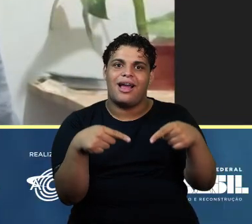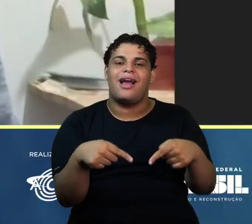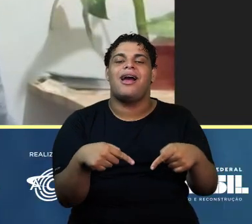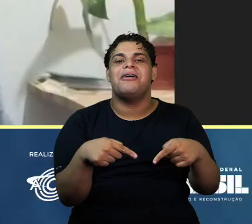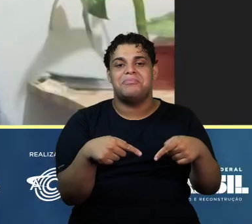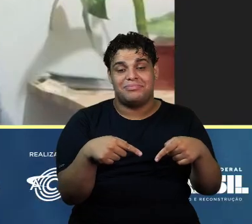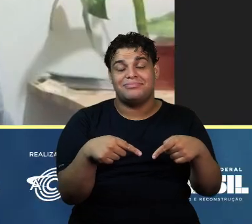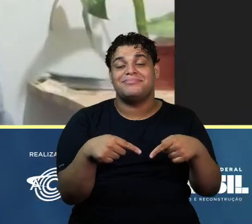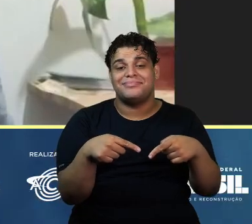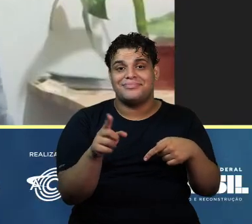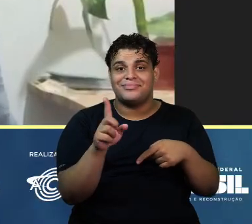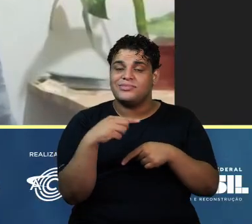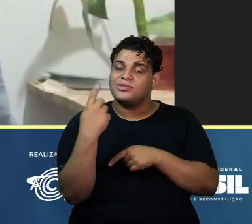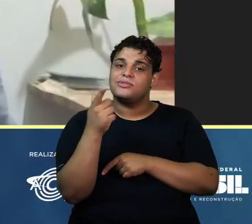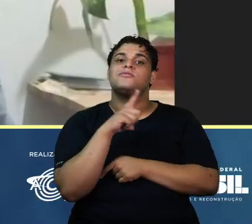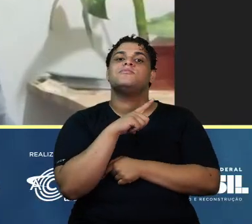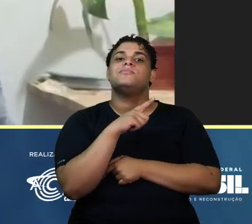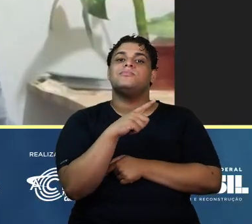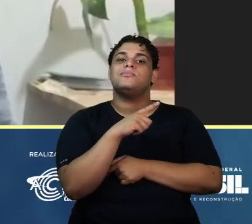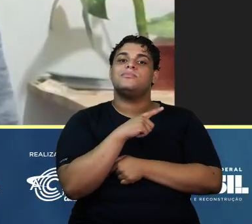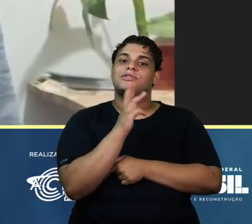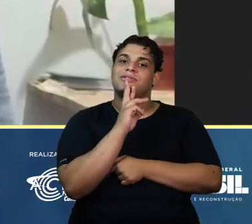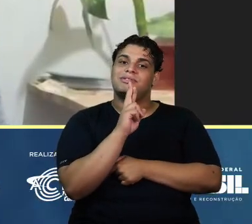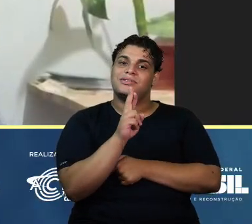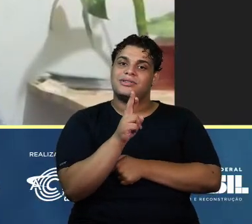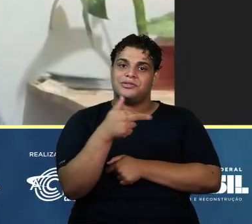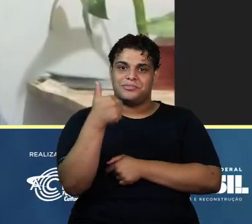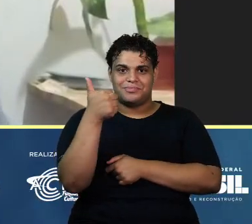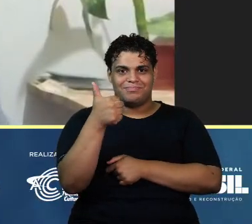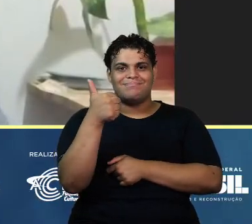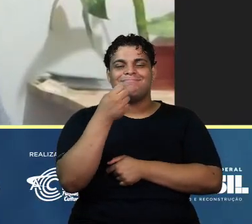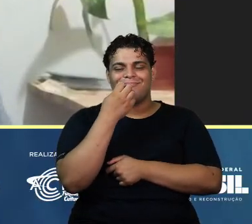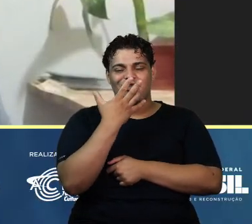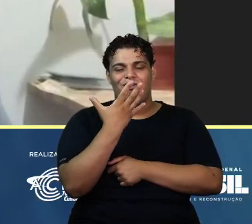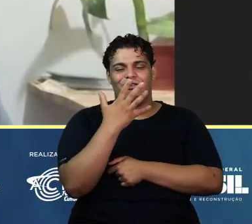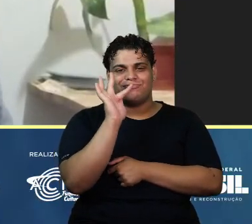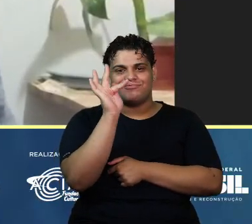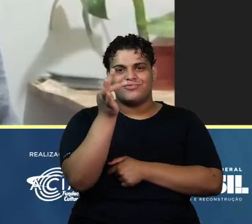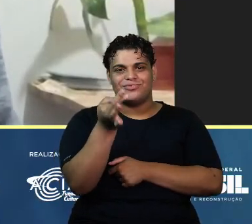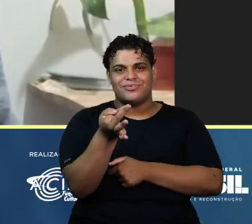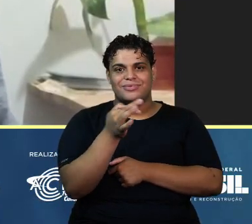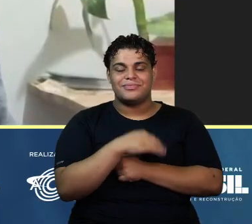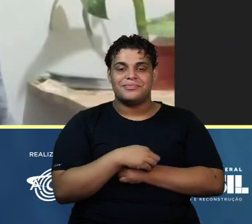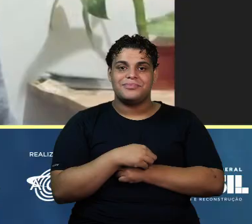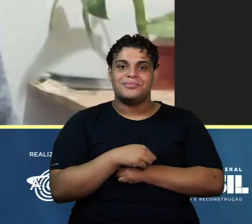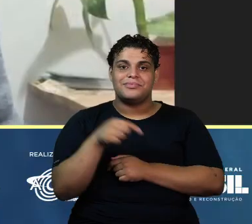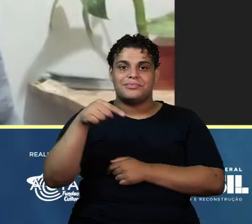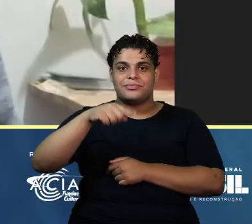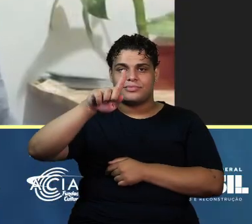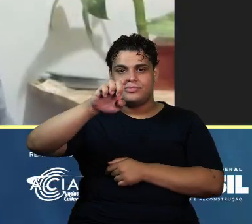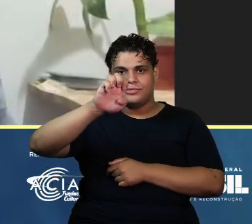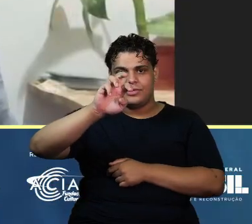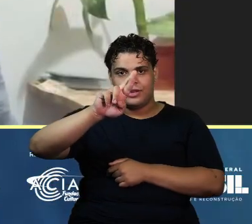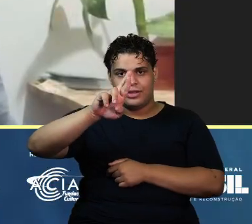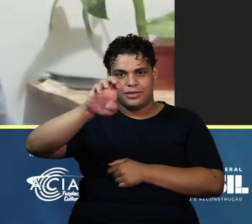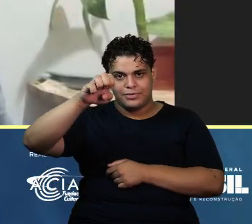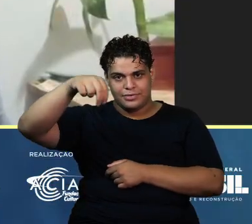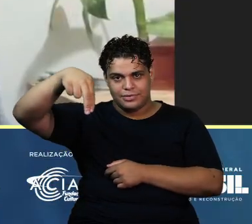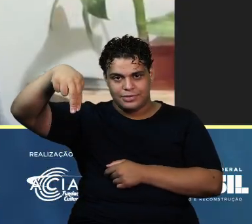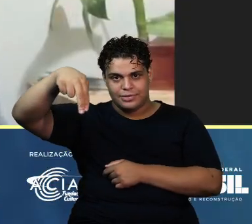muito provavelmente a gente vai ter um resultado muito positivo lá na frente. Então, dentro do Greenpeace Brasil, a gente